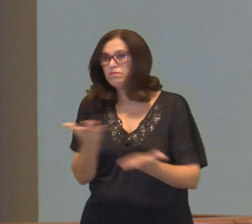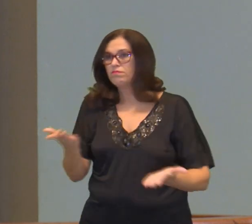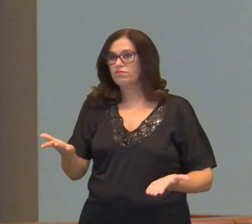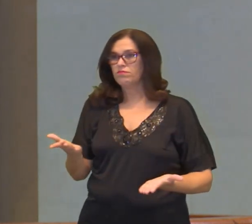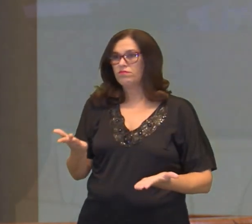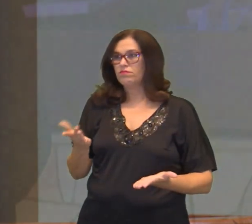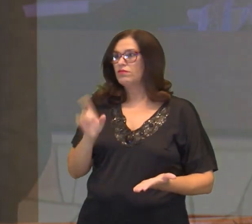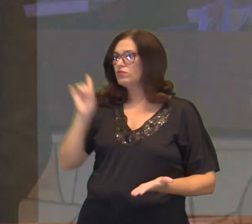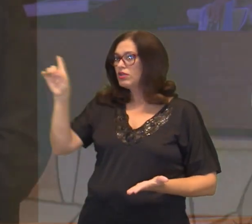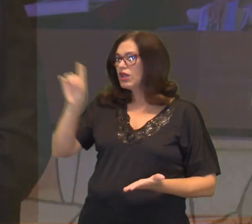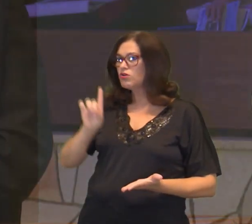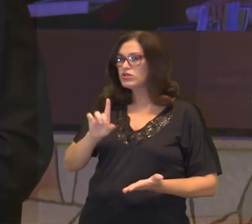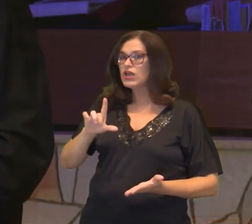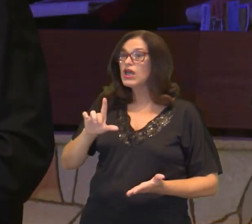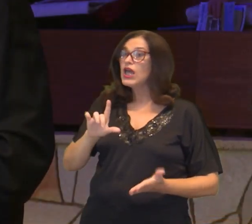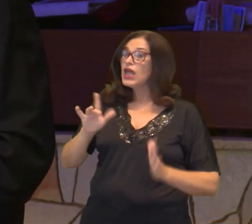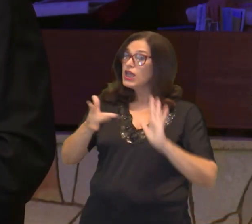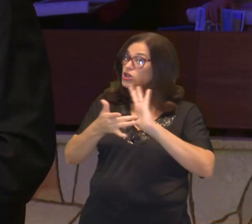tinha demônio,